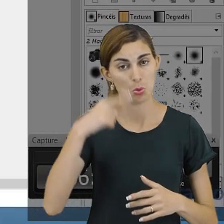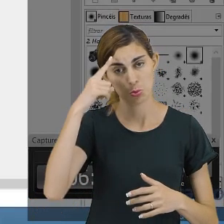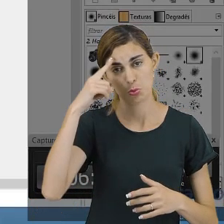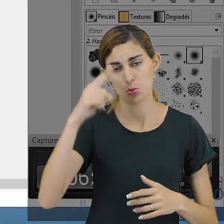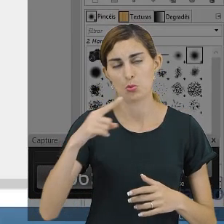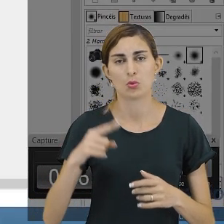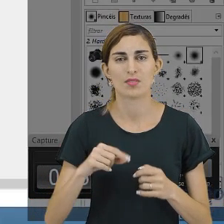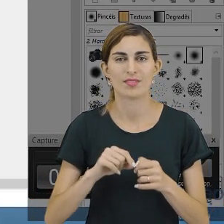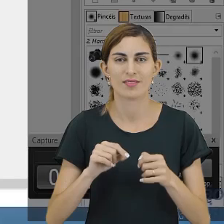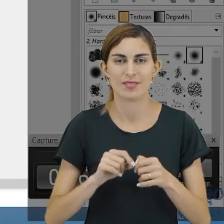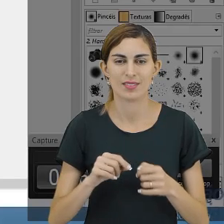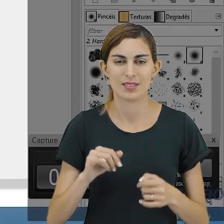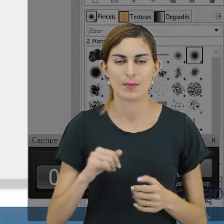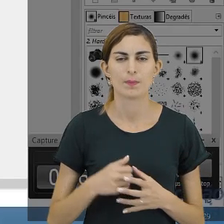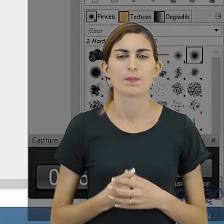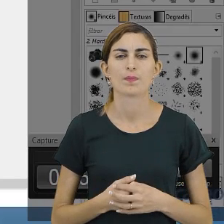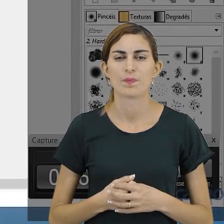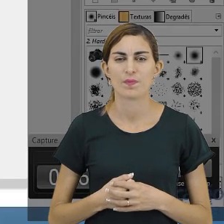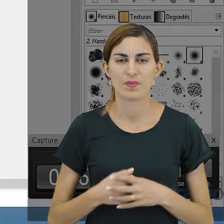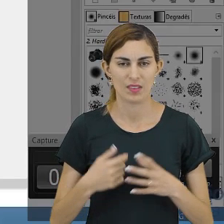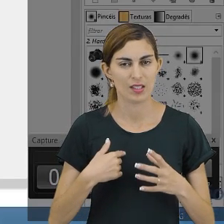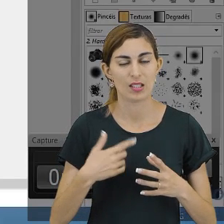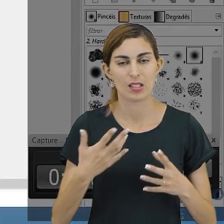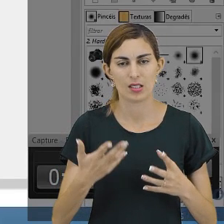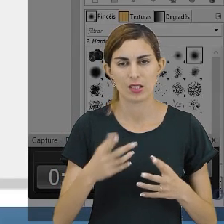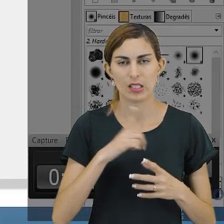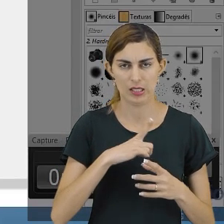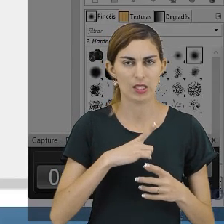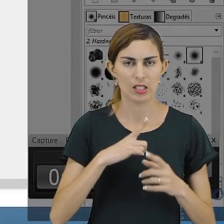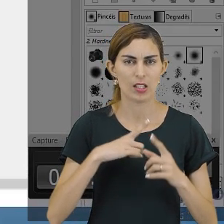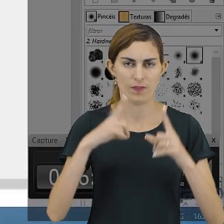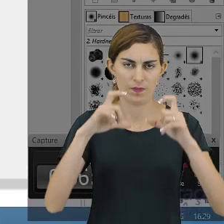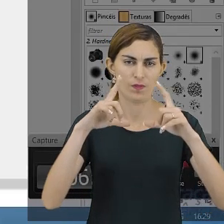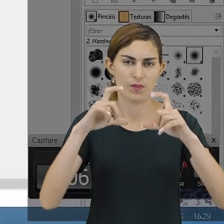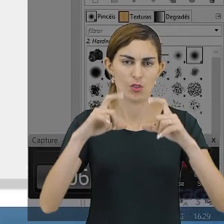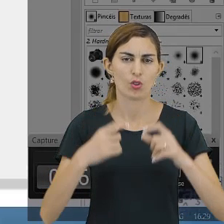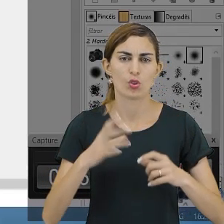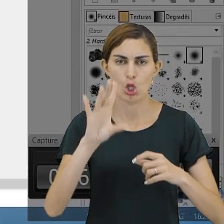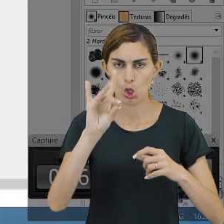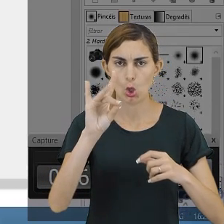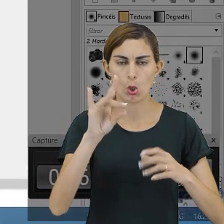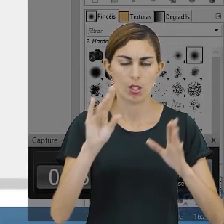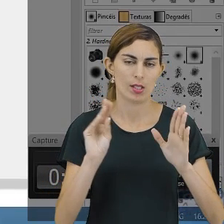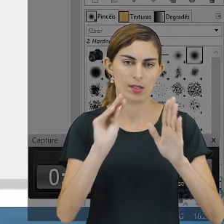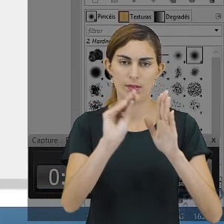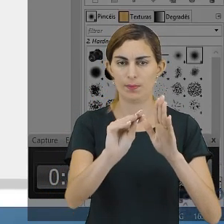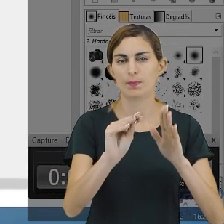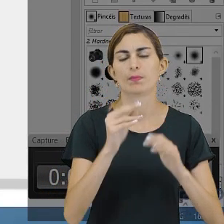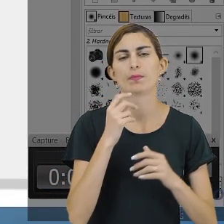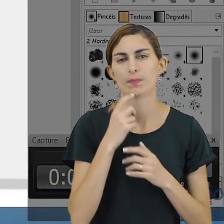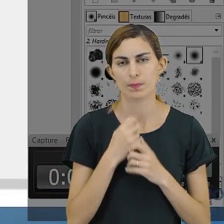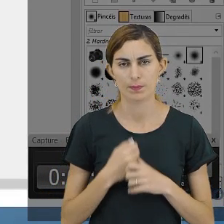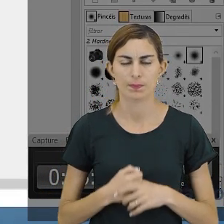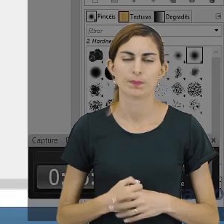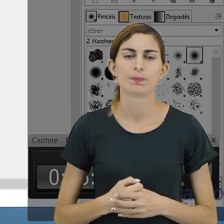precisei fazer isso porque era a imagem inteira. Então eu tenho aqui a minha imagem, foi colada